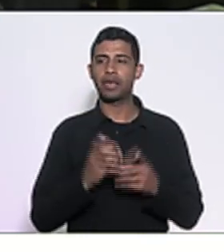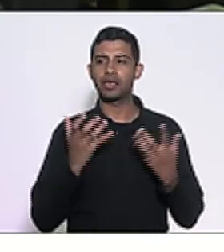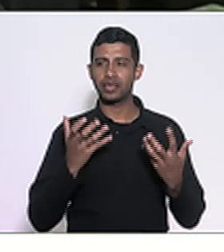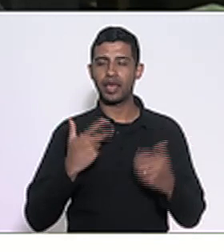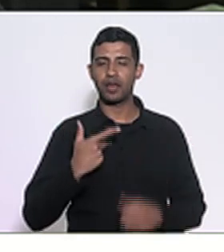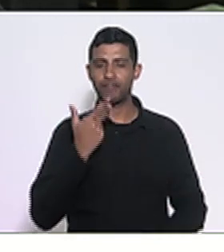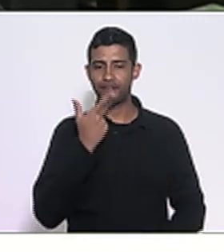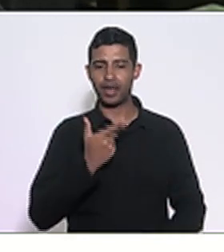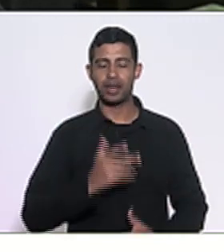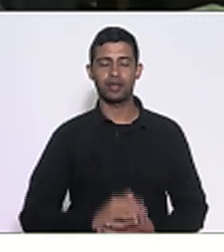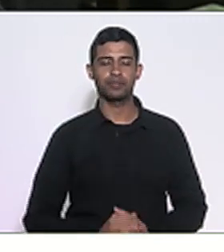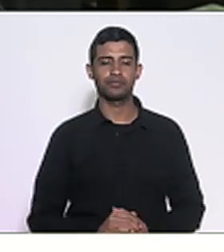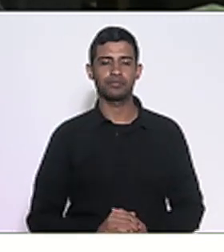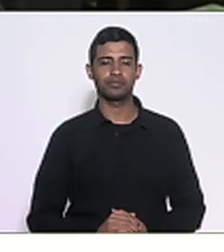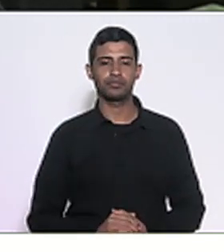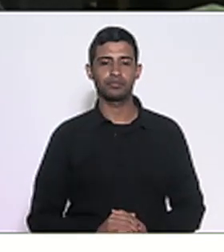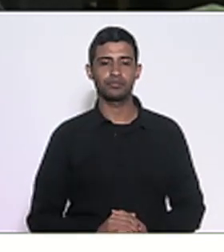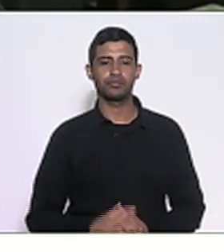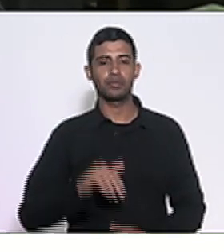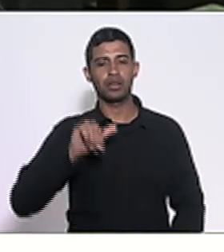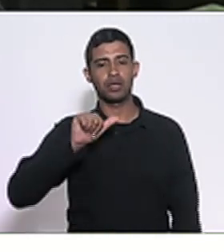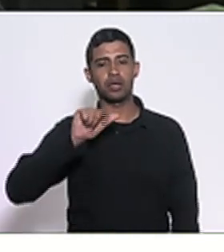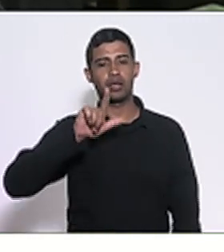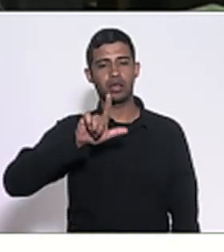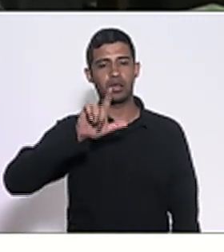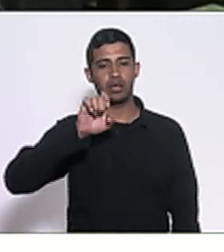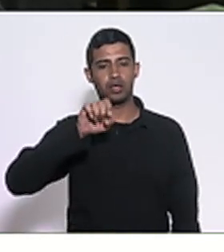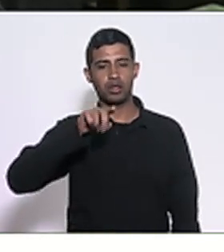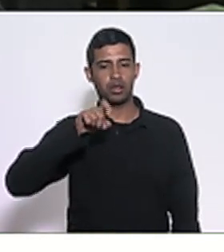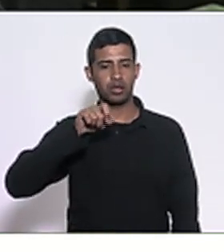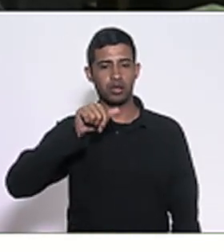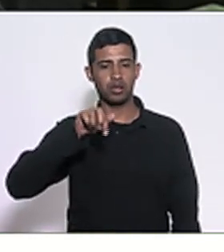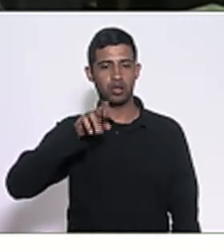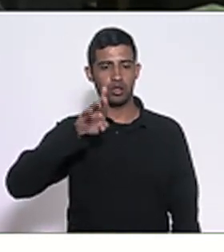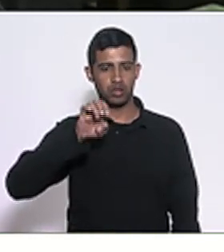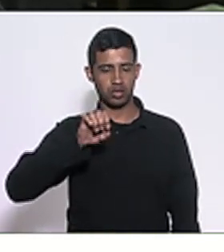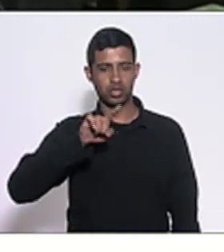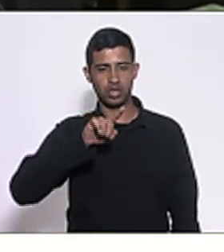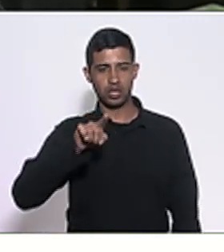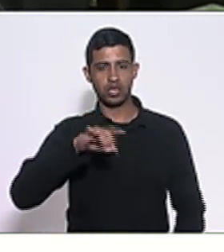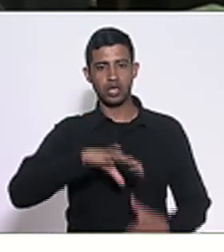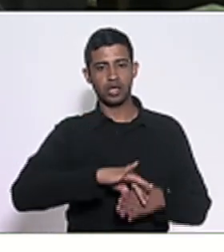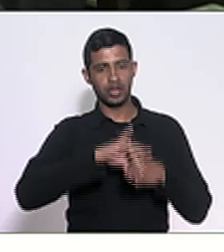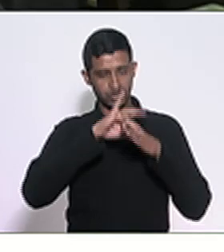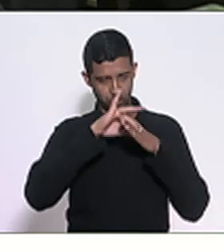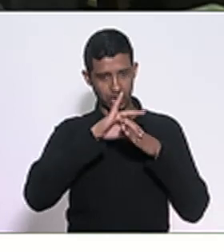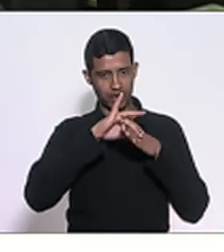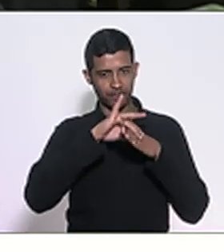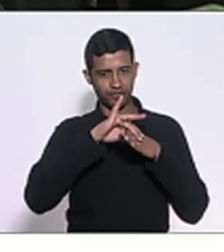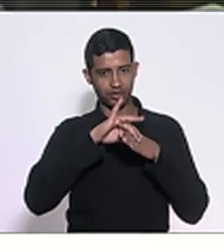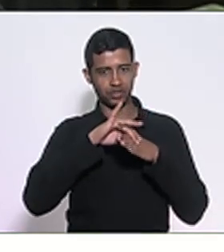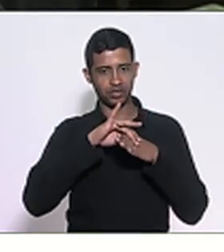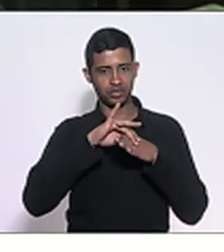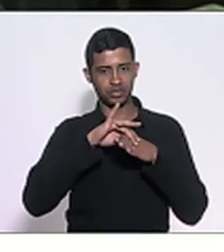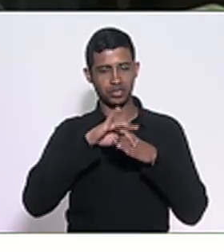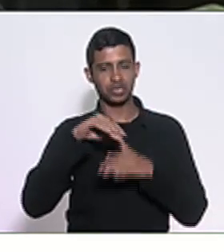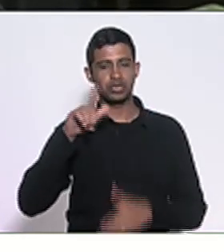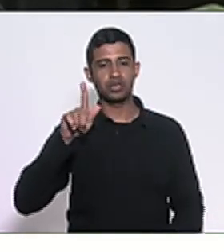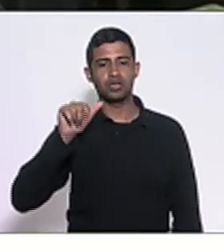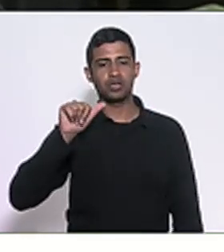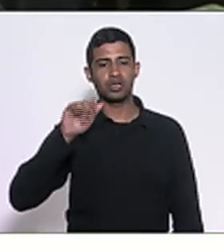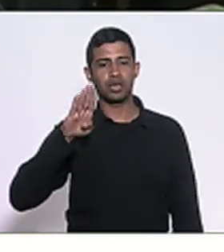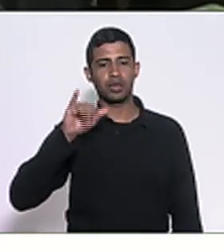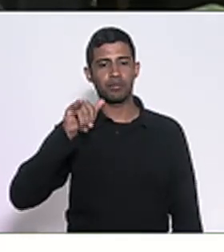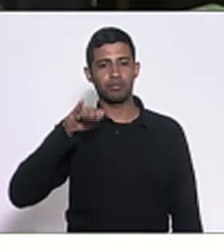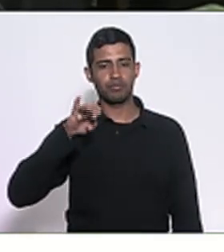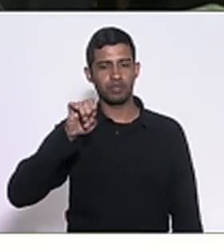registrar aqui Alexandre Salem, eu acho que é isso, chefe de gabinete da presidência. Como? Salem,